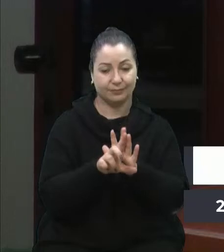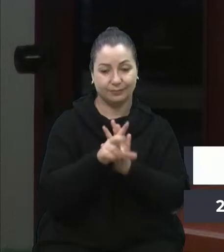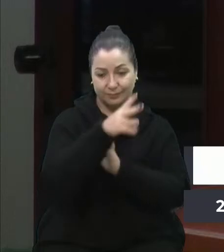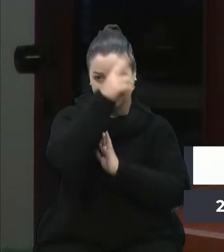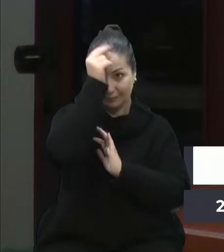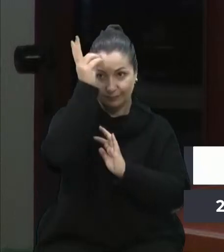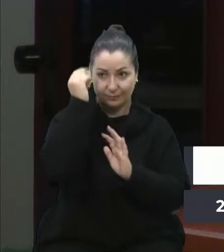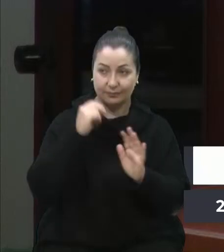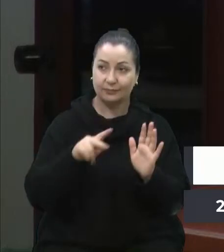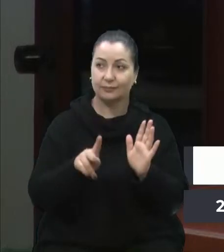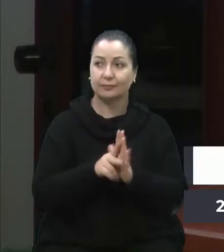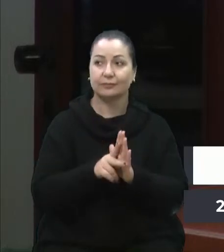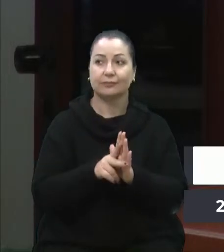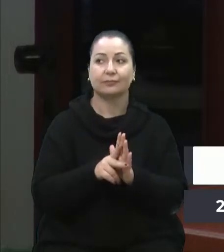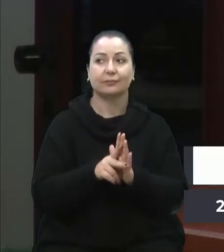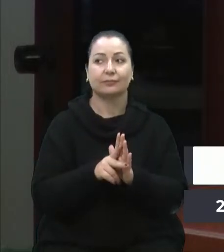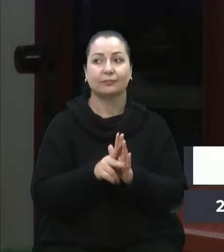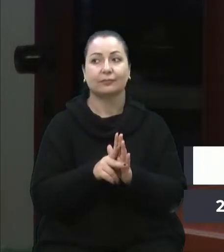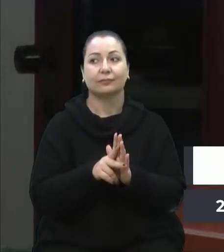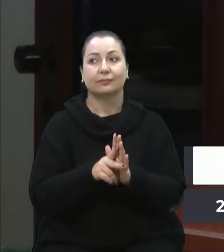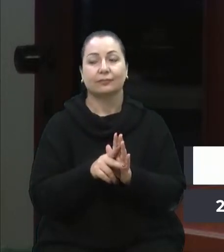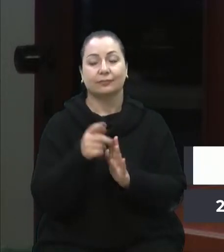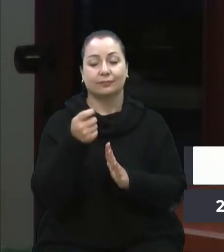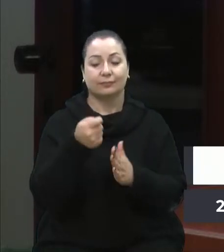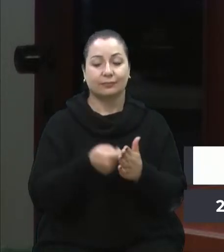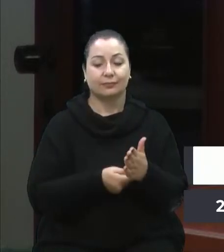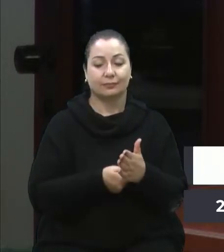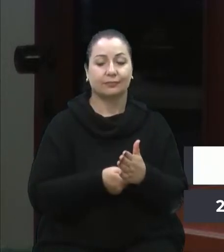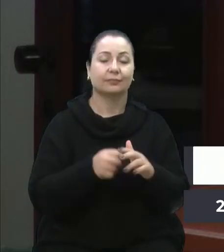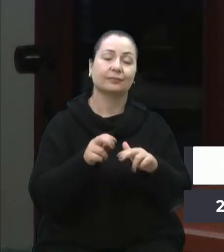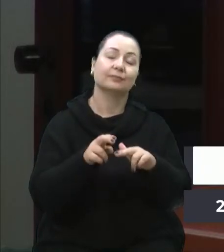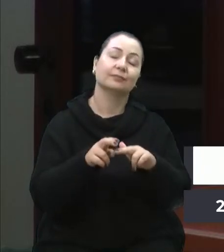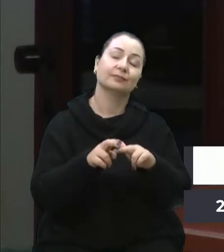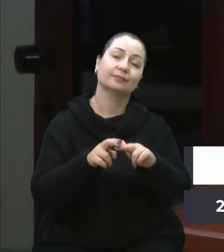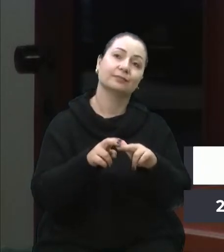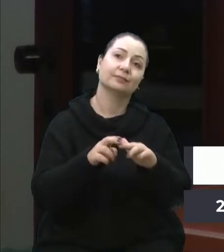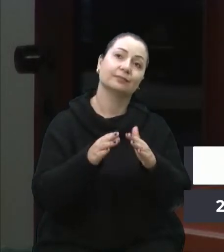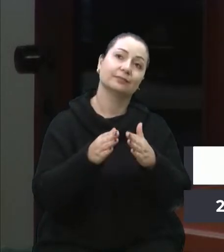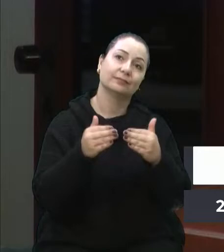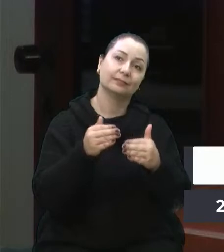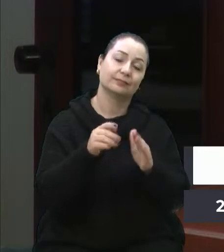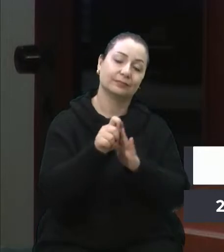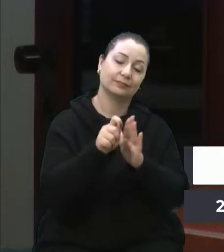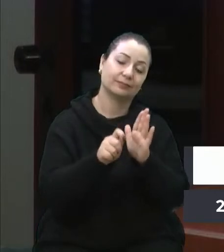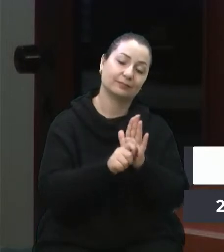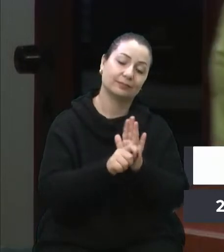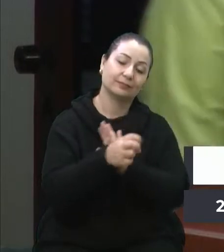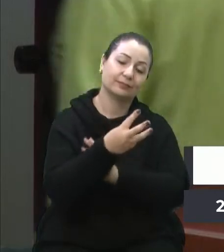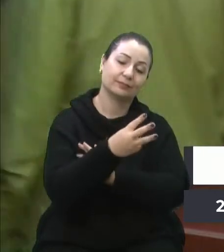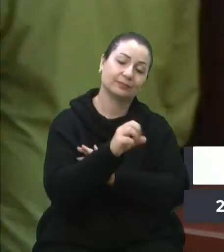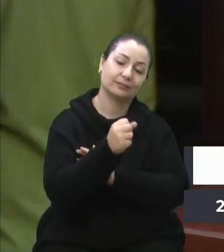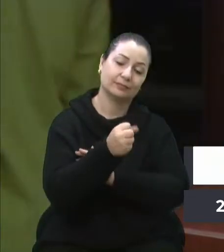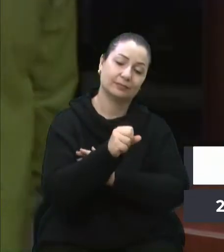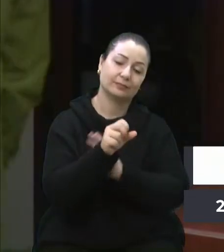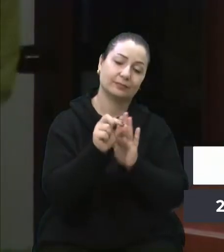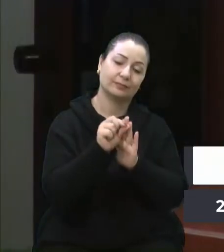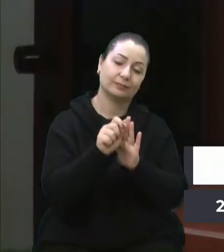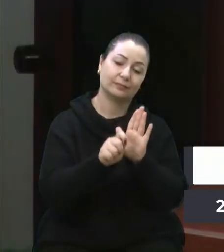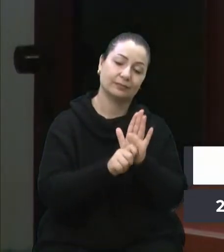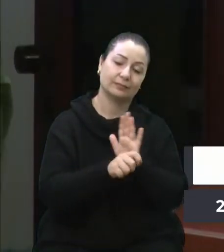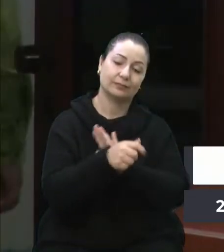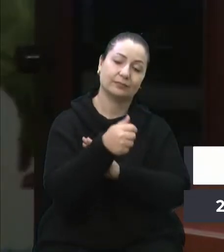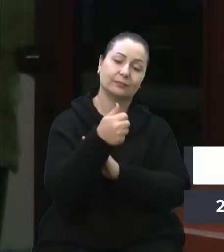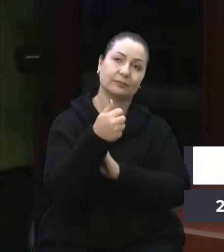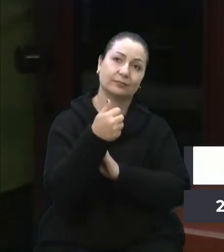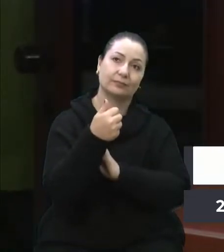alumia a licenciar a perquisição do autor nos artigos 38, inciso 1º e 3º, artigo 61, inciso 1º,